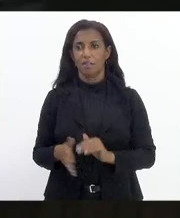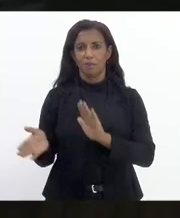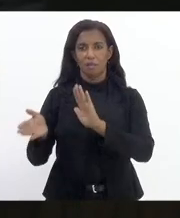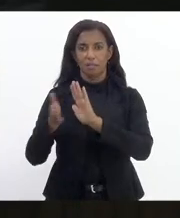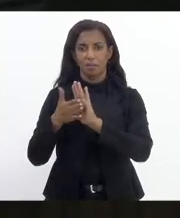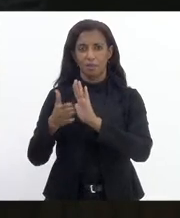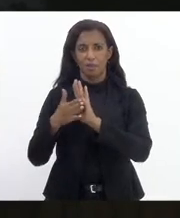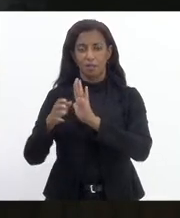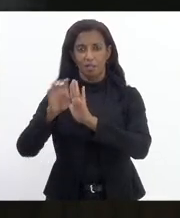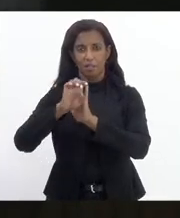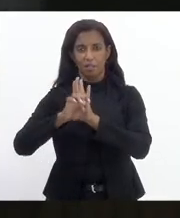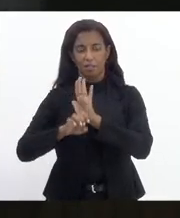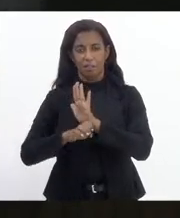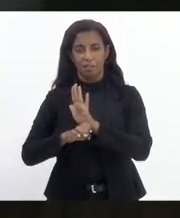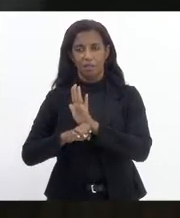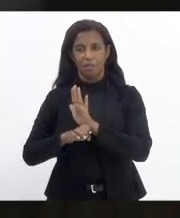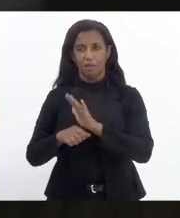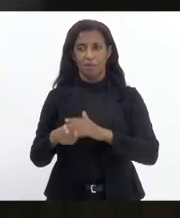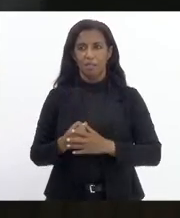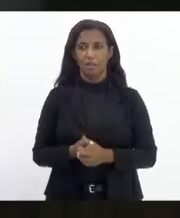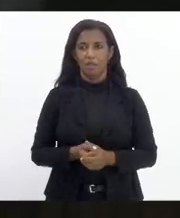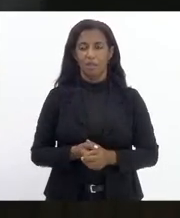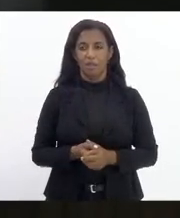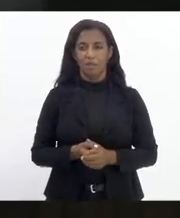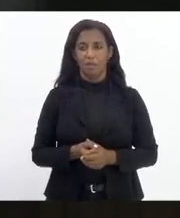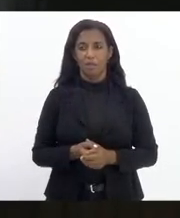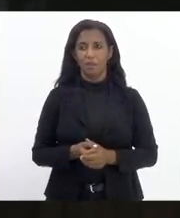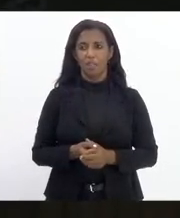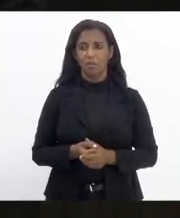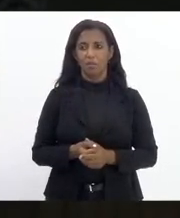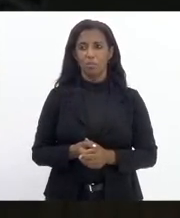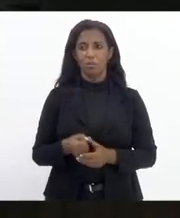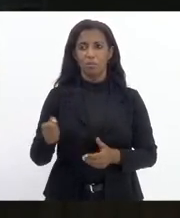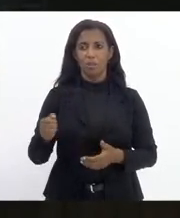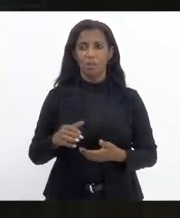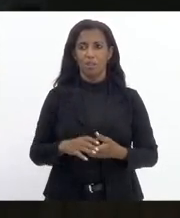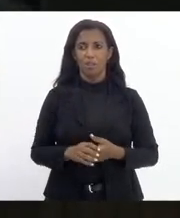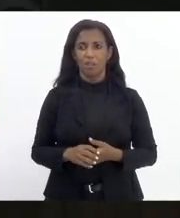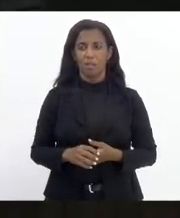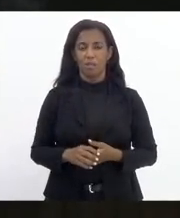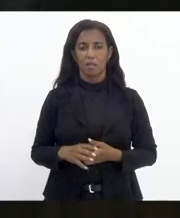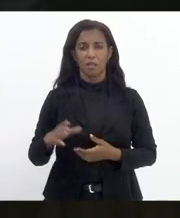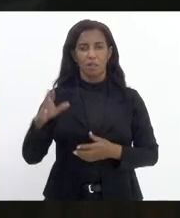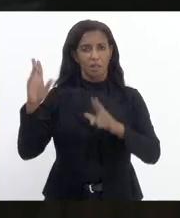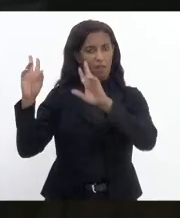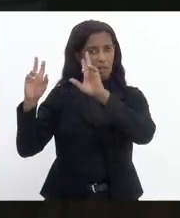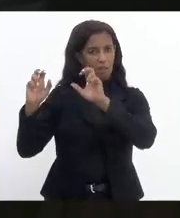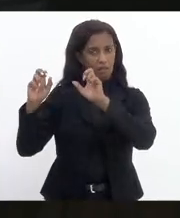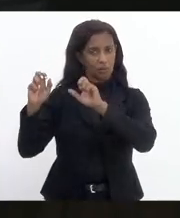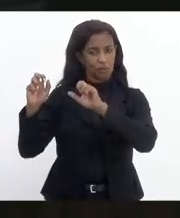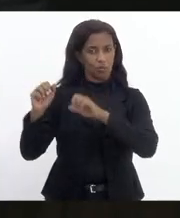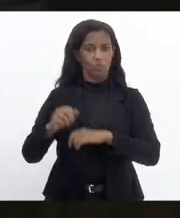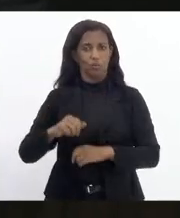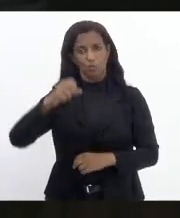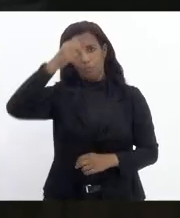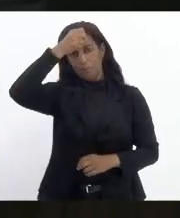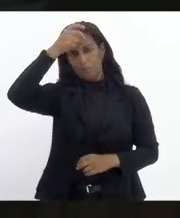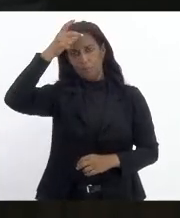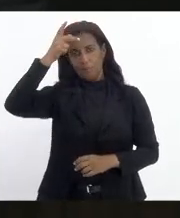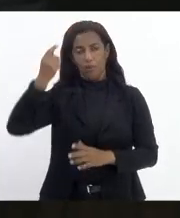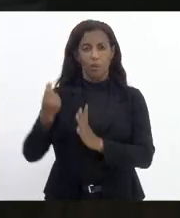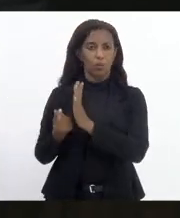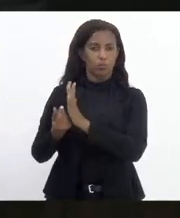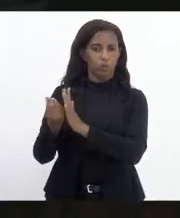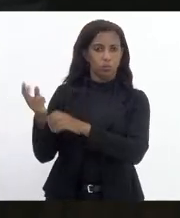com emenda. De defesa do meio ambiente, favorável com emendas. De assuntos municipais e desenvolvimento regional, favorável. De orçamento, finanças,